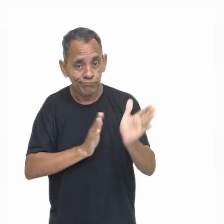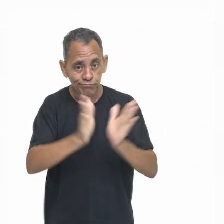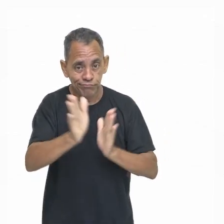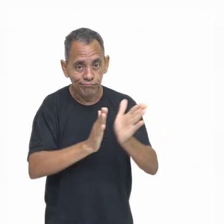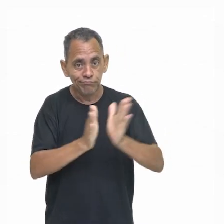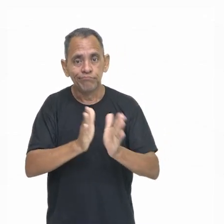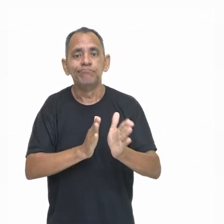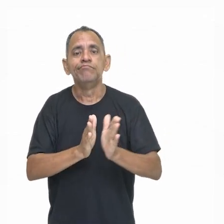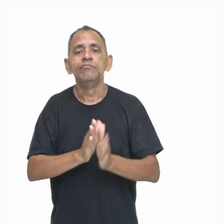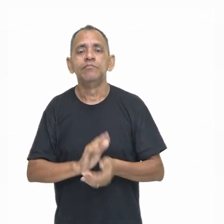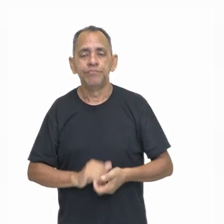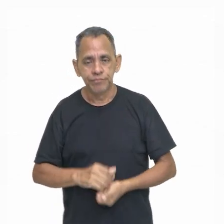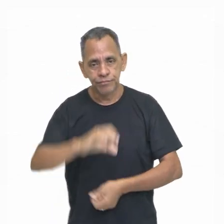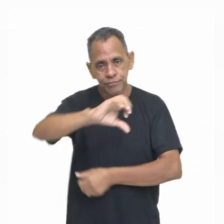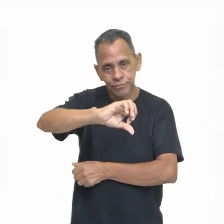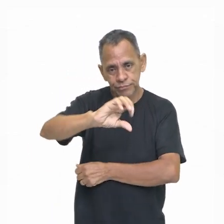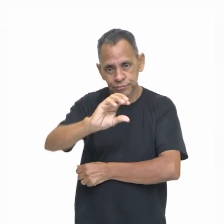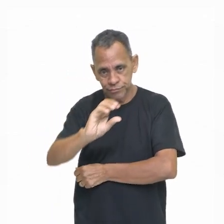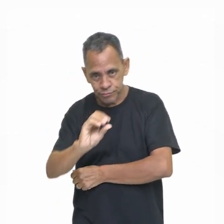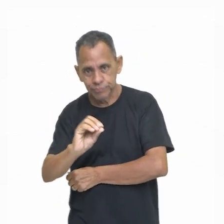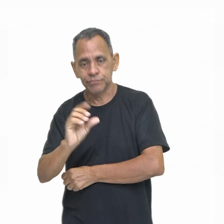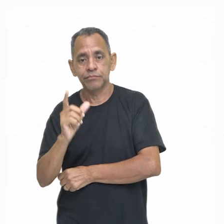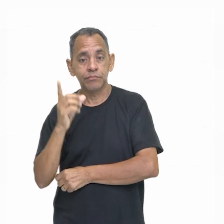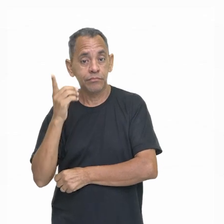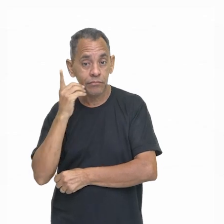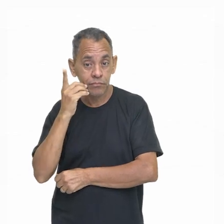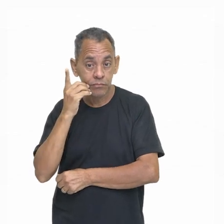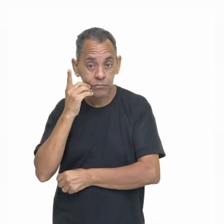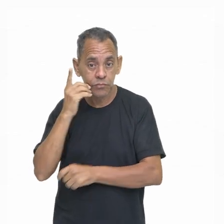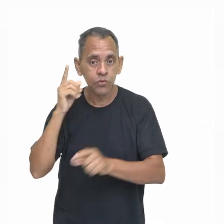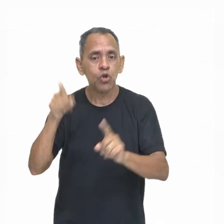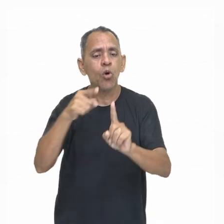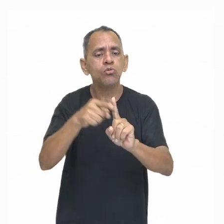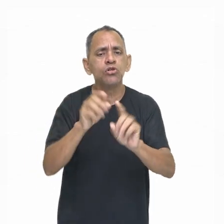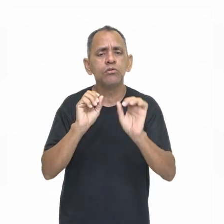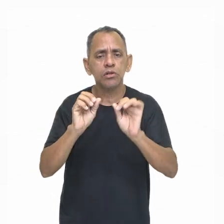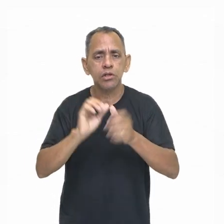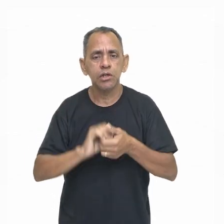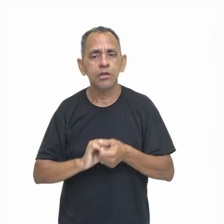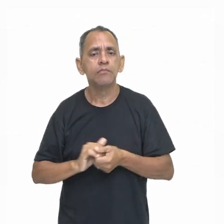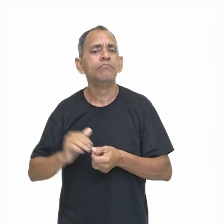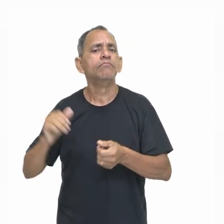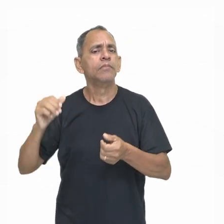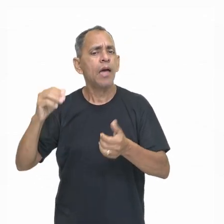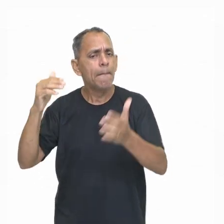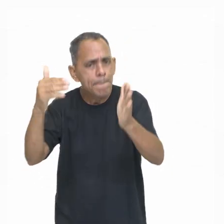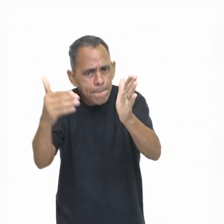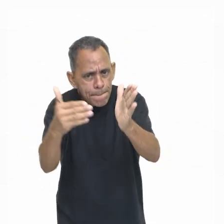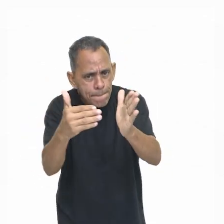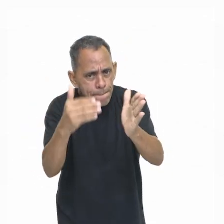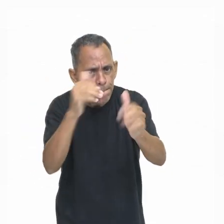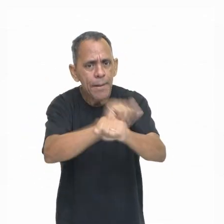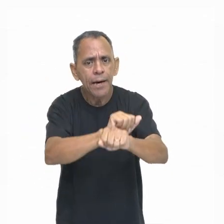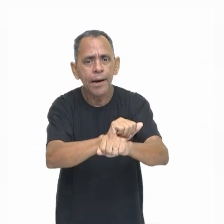inicial de 90 dias, com o objetivo de interromper o processo